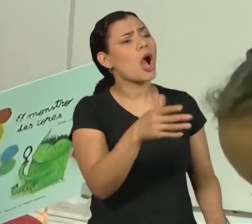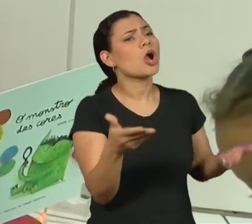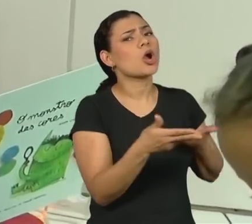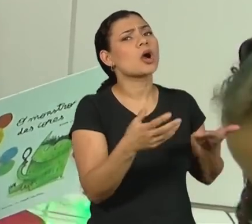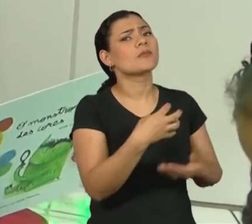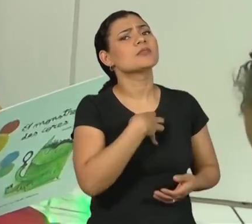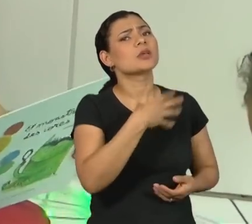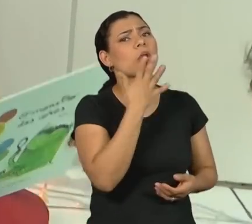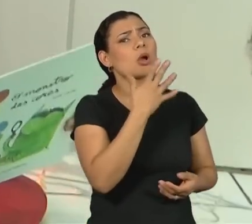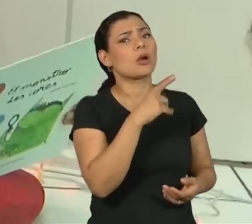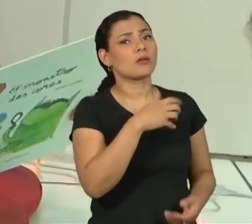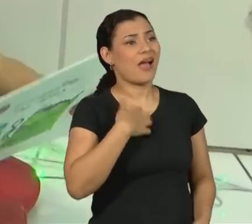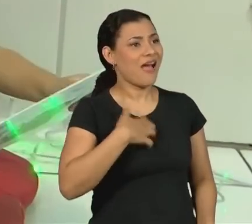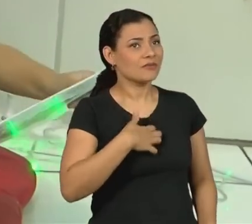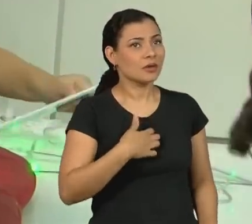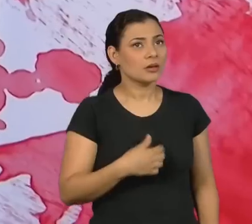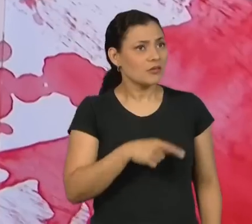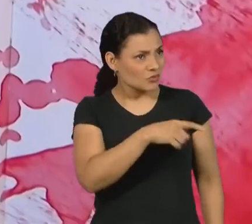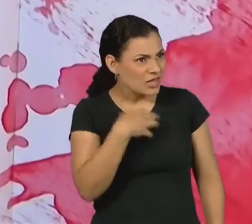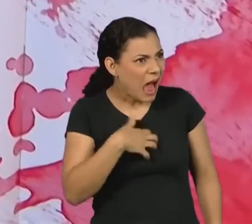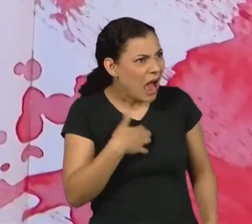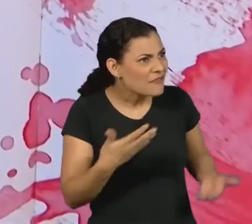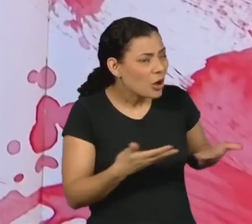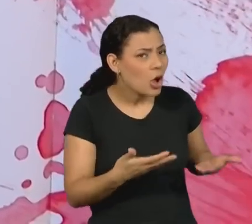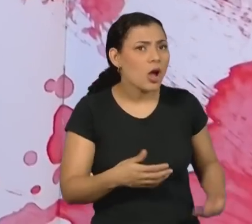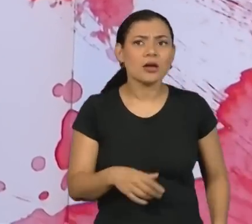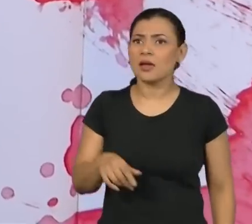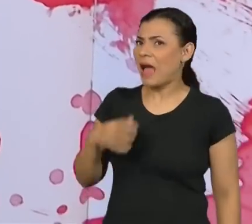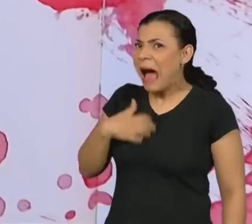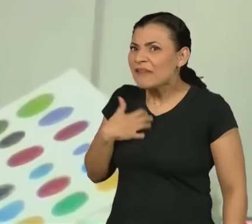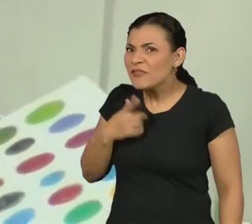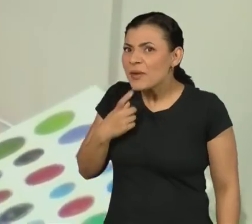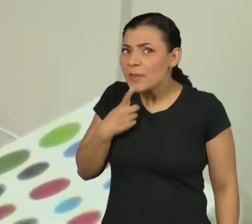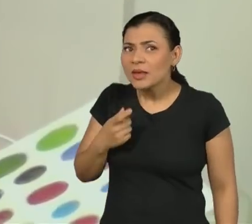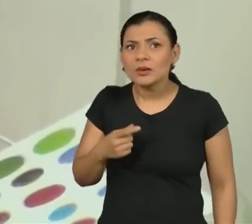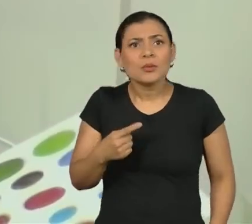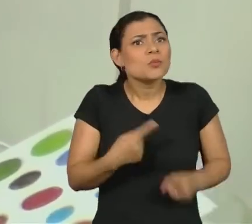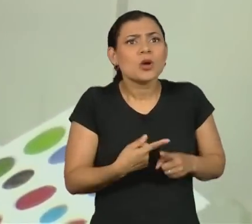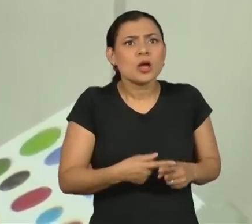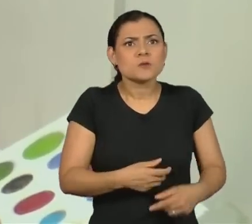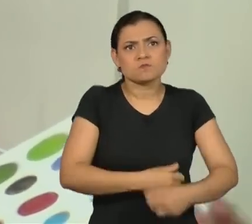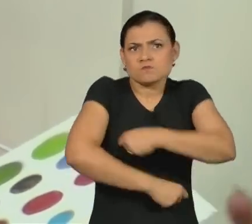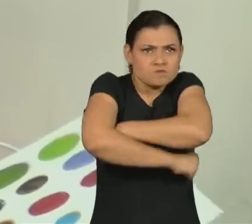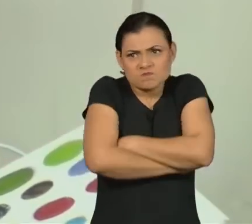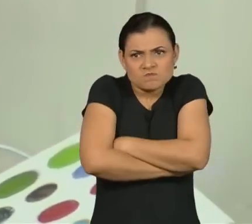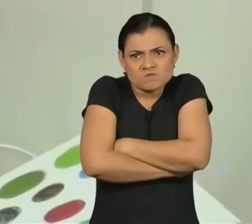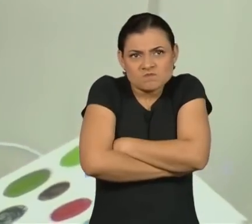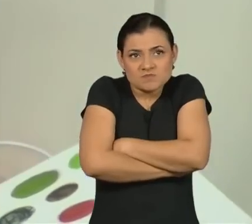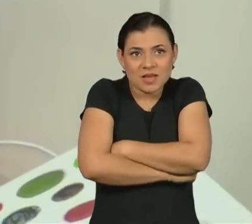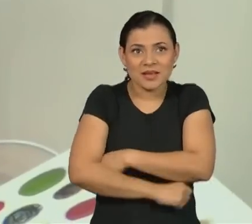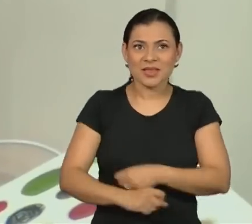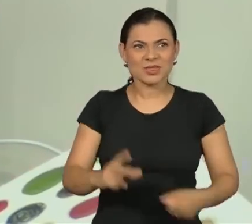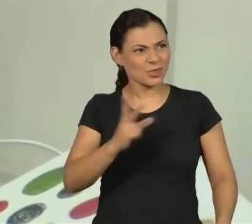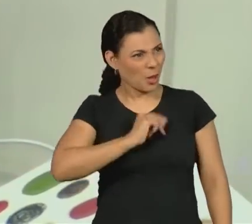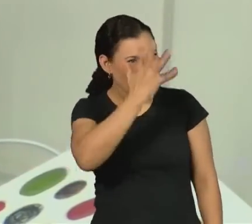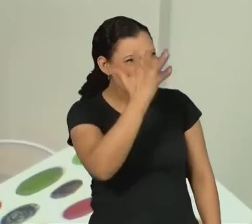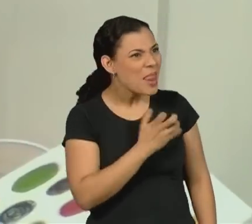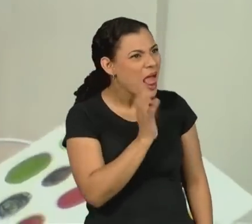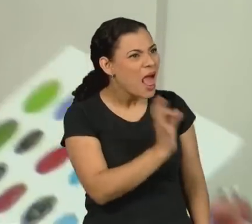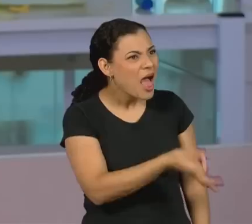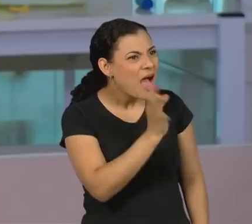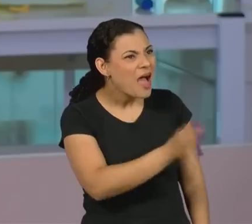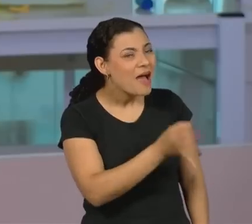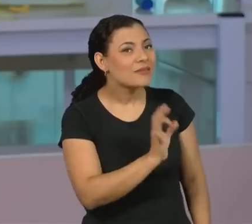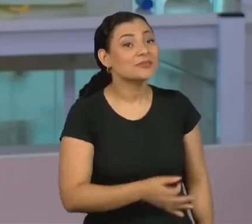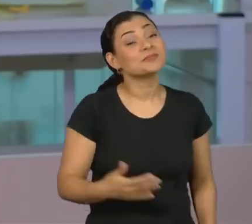aí? Raiva. Raiva? Você está com raiva? Deixa eu ver. Nossa, tá brava